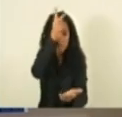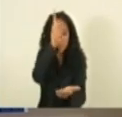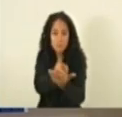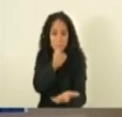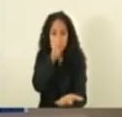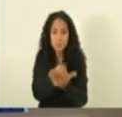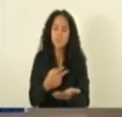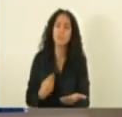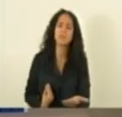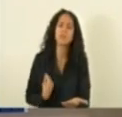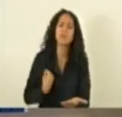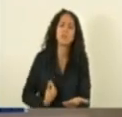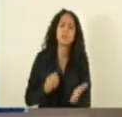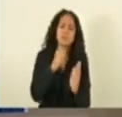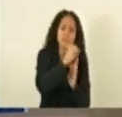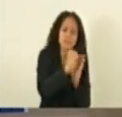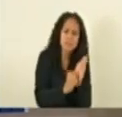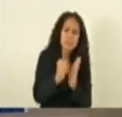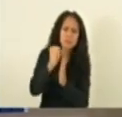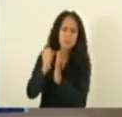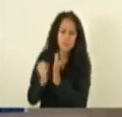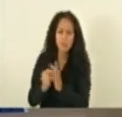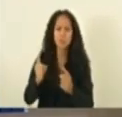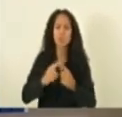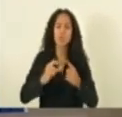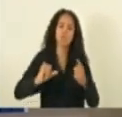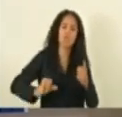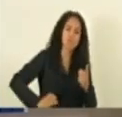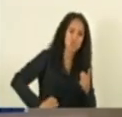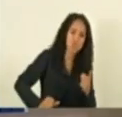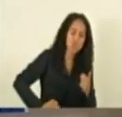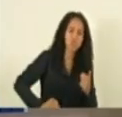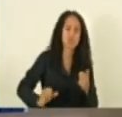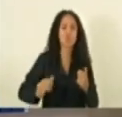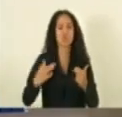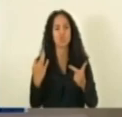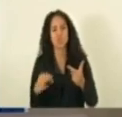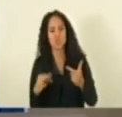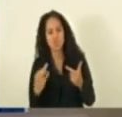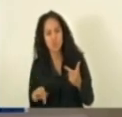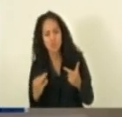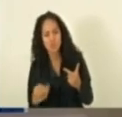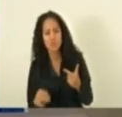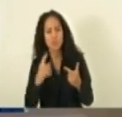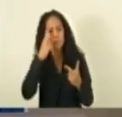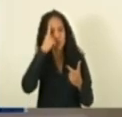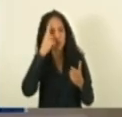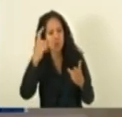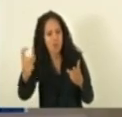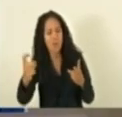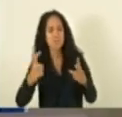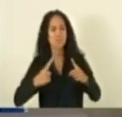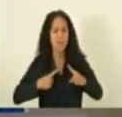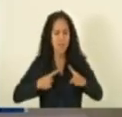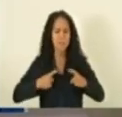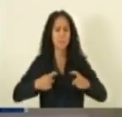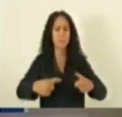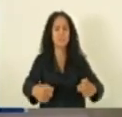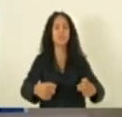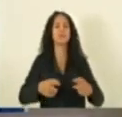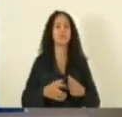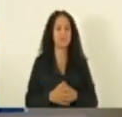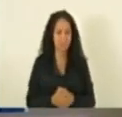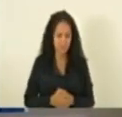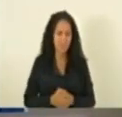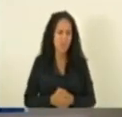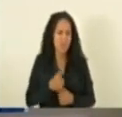esteve presente em todos os séculos: a dor, o sofrimento e a violência, e a guerra. Algo assim ele diz, não